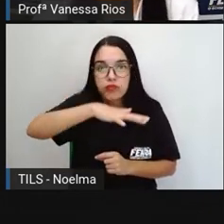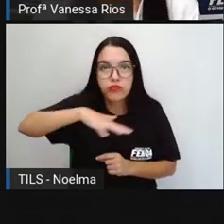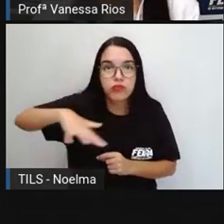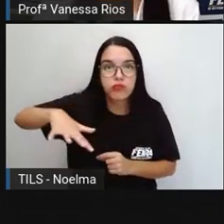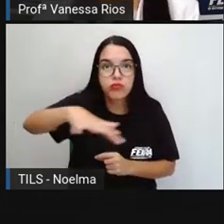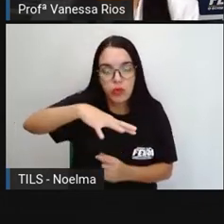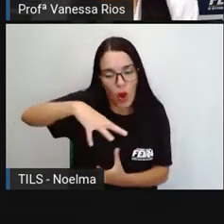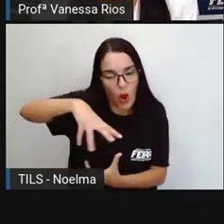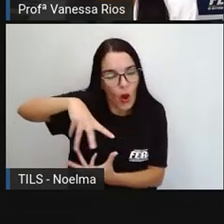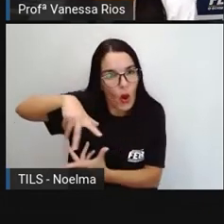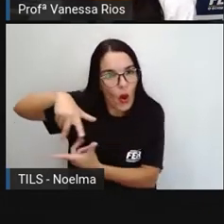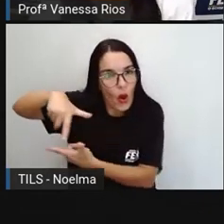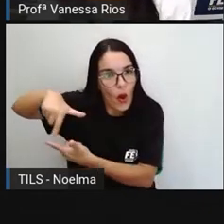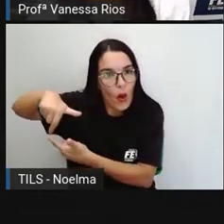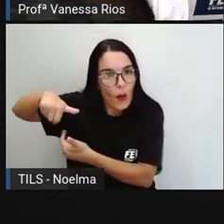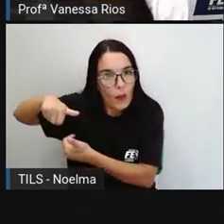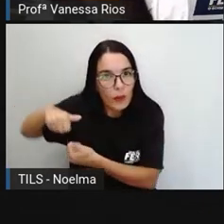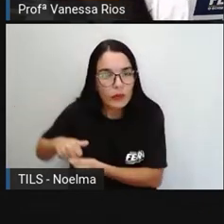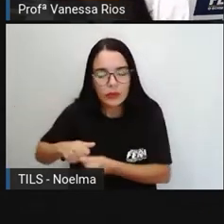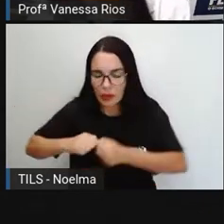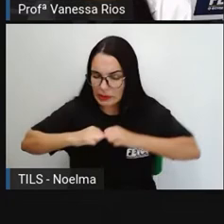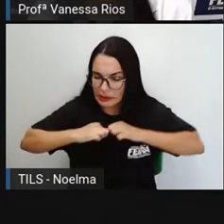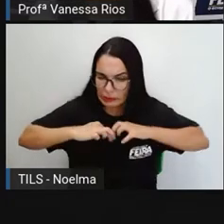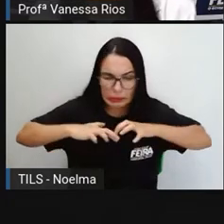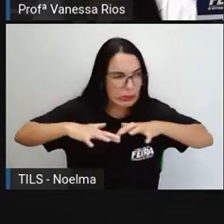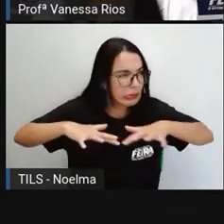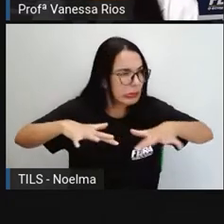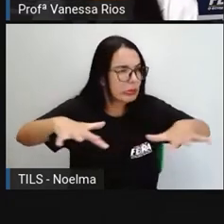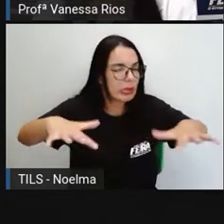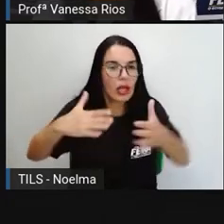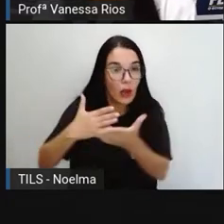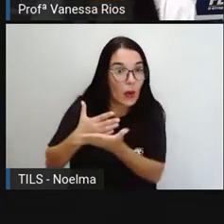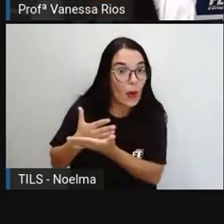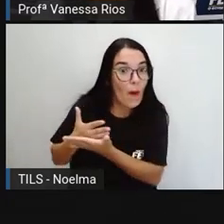do mundo, onde as pessoas se espalharam aí